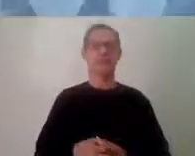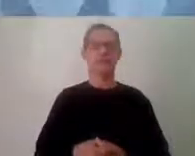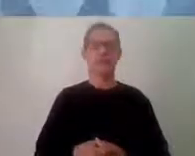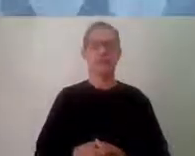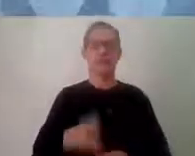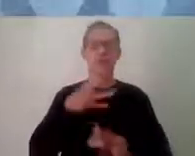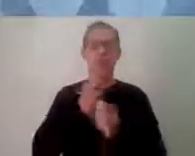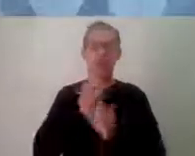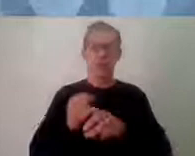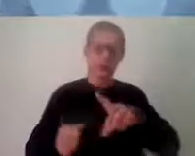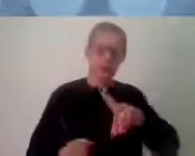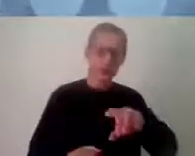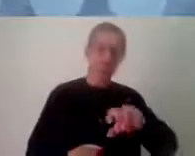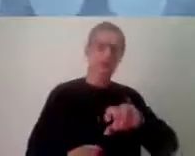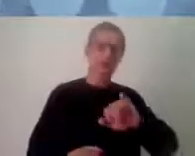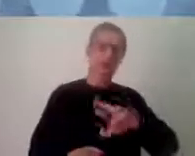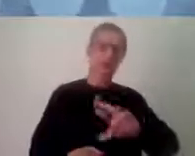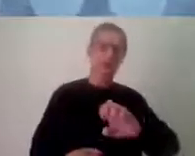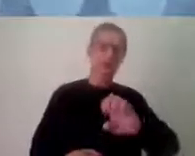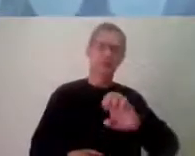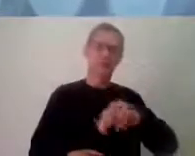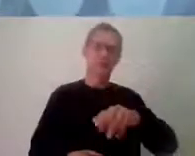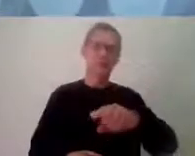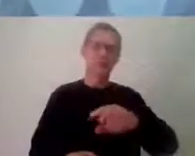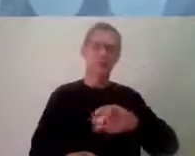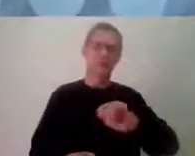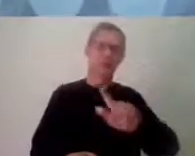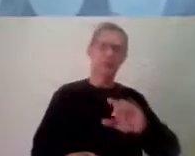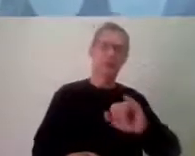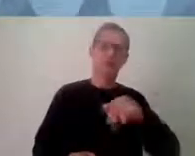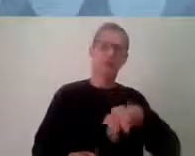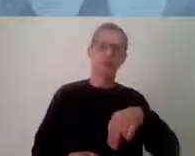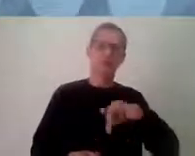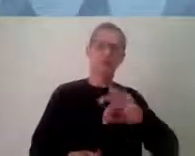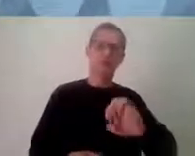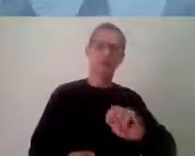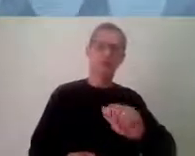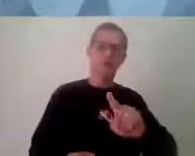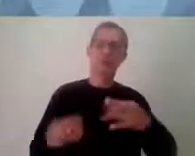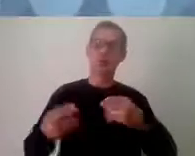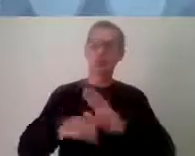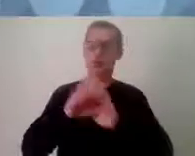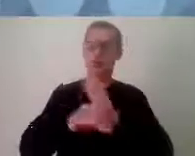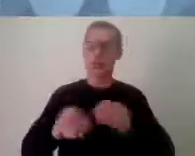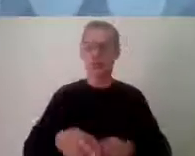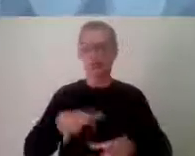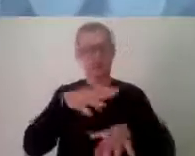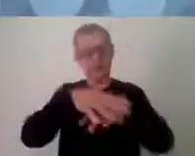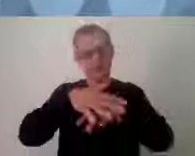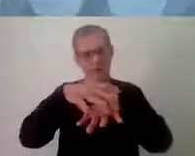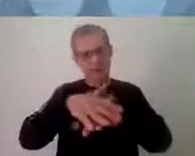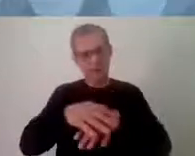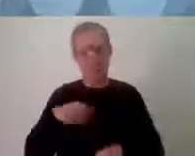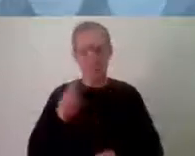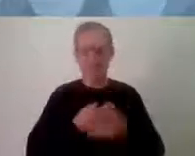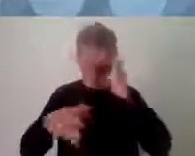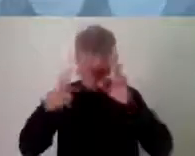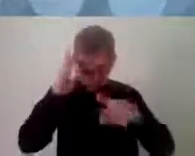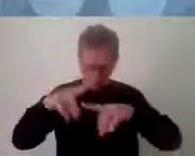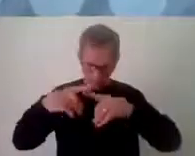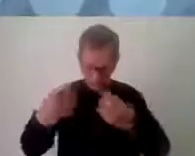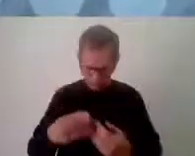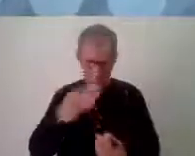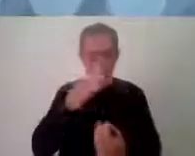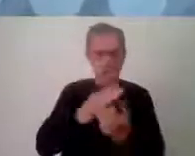O cálculo diferencial integral, né? Não só o cálculo diferencial integral, todos os conceitos matemáticos, vamos pensar.